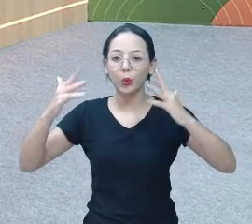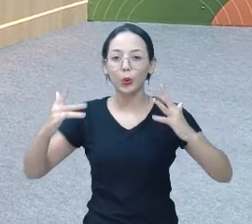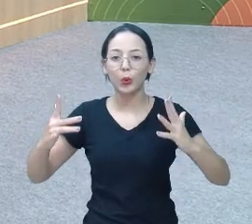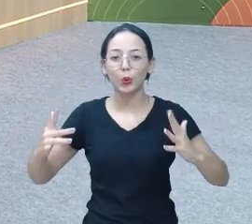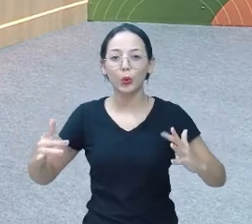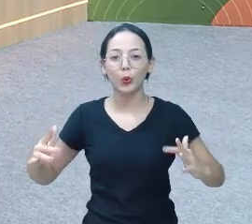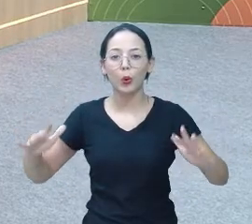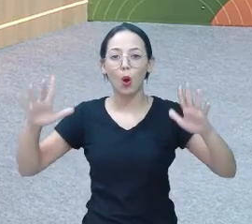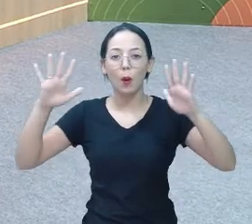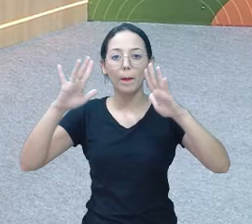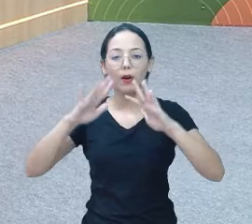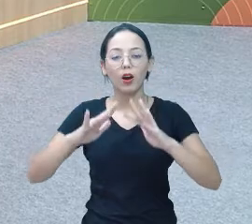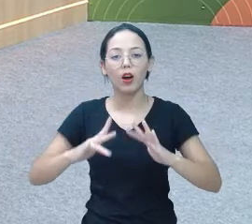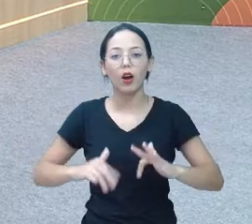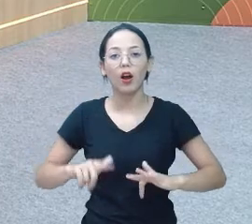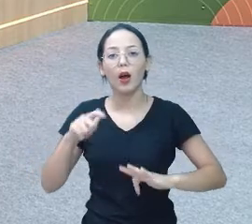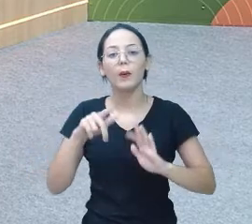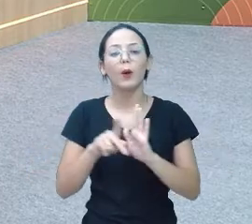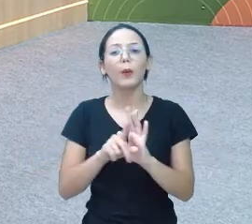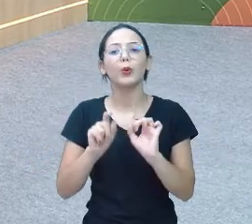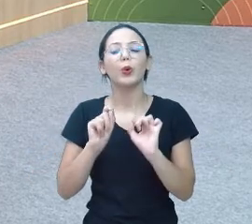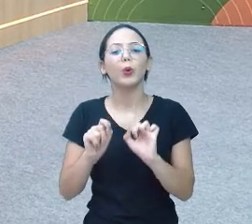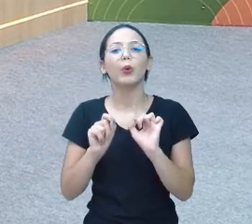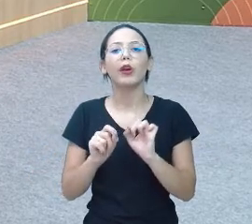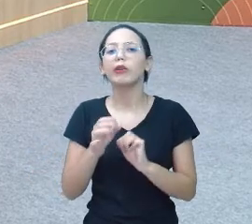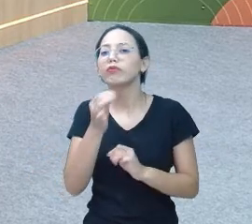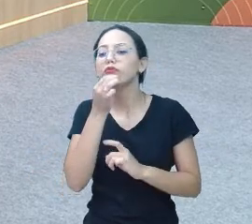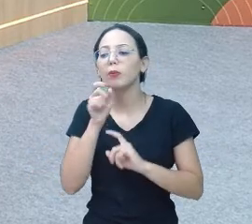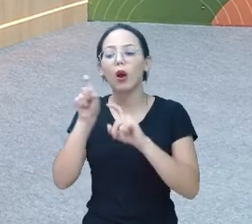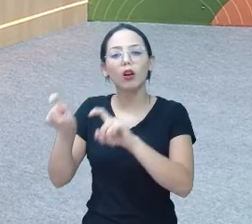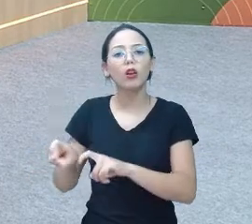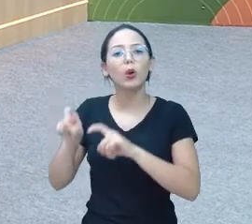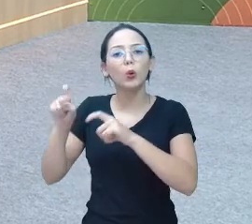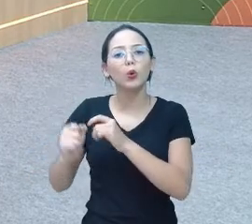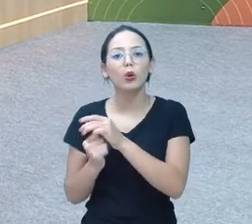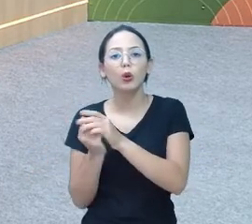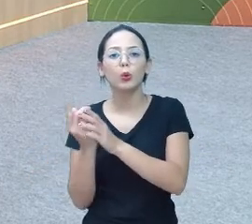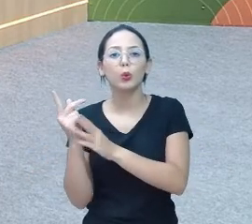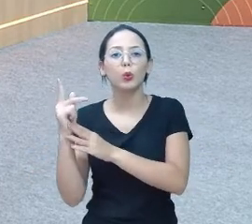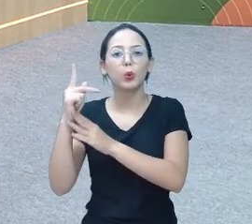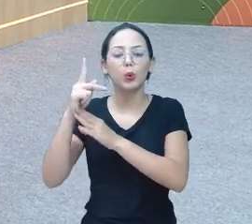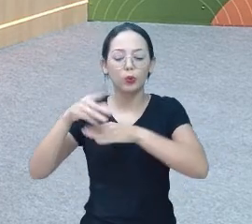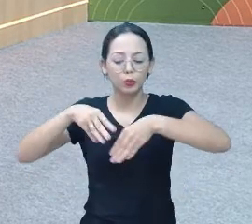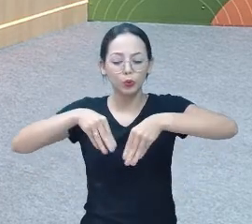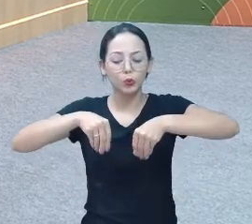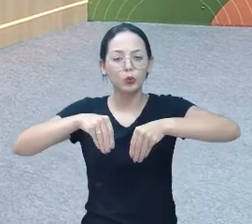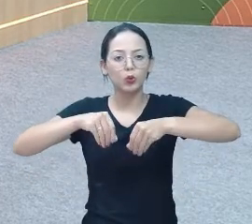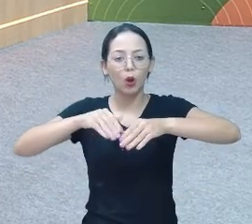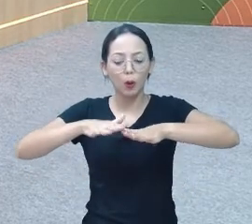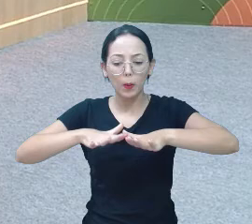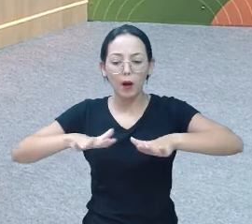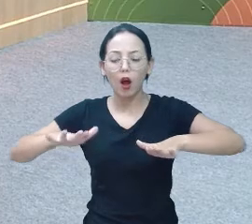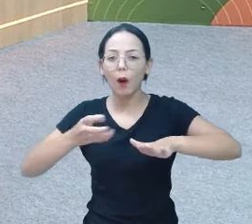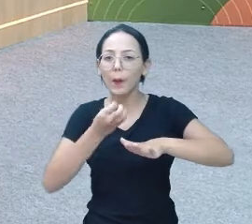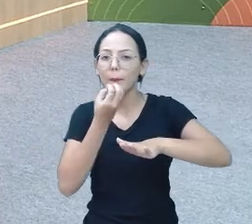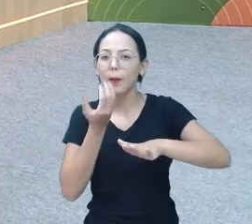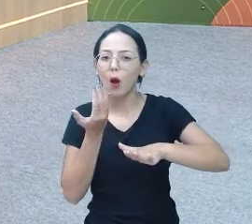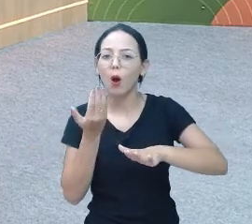seca, essas margens elas são muito propícias à agricultura, ou seja, o solo se torna bastante fértil,